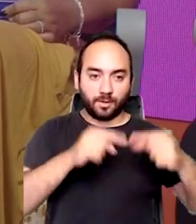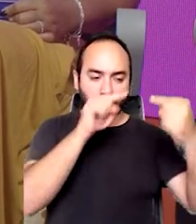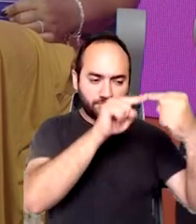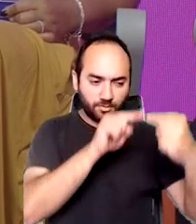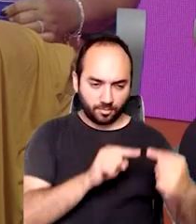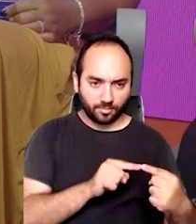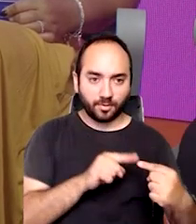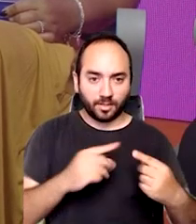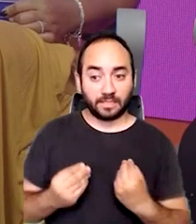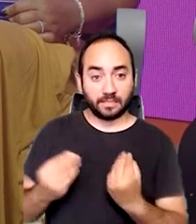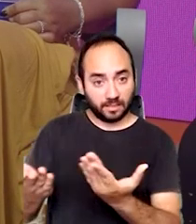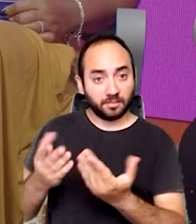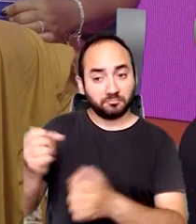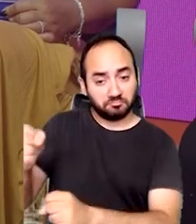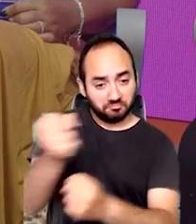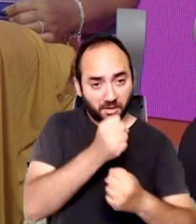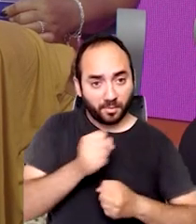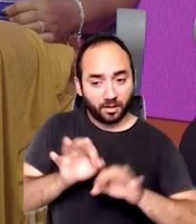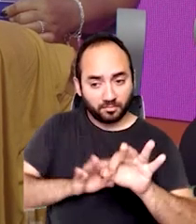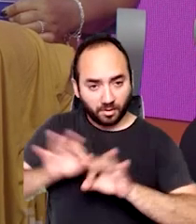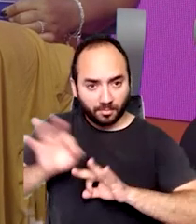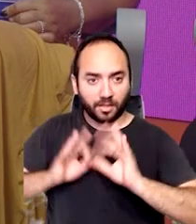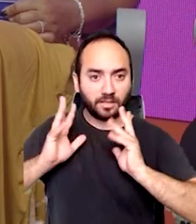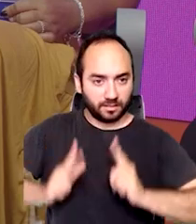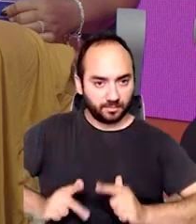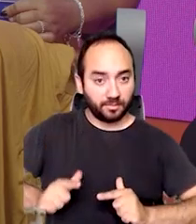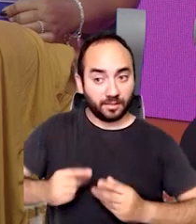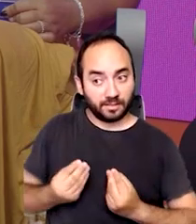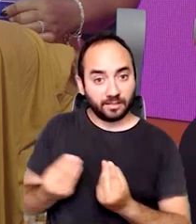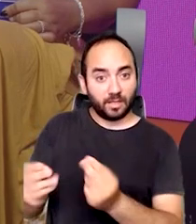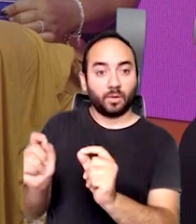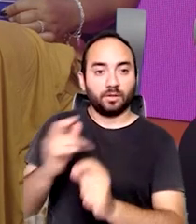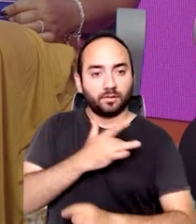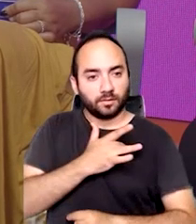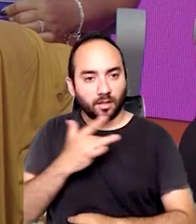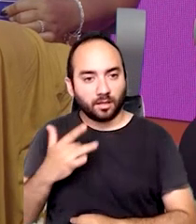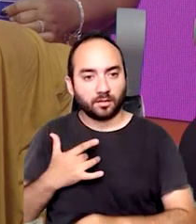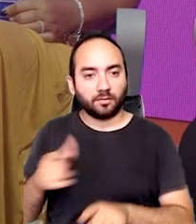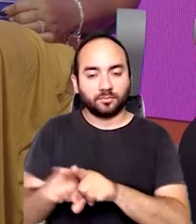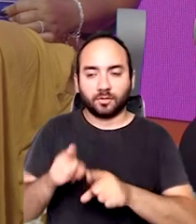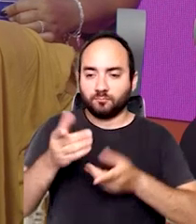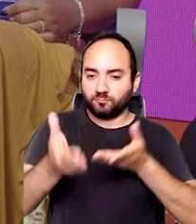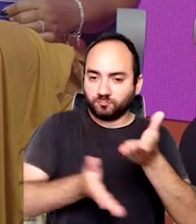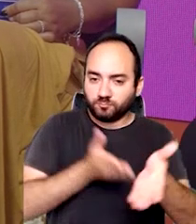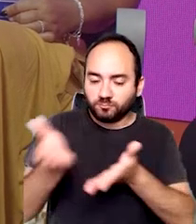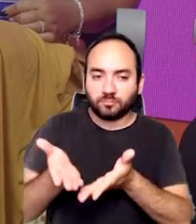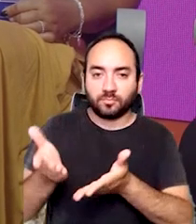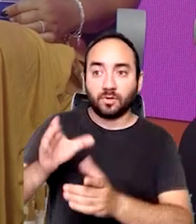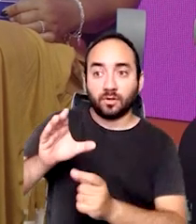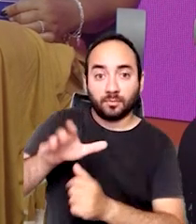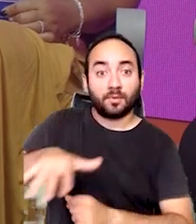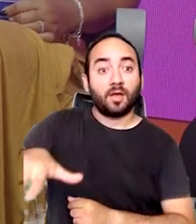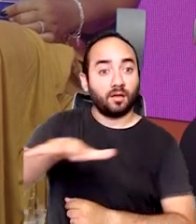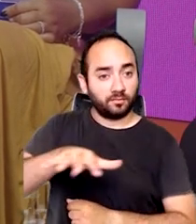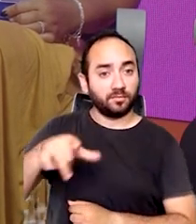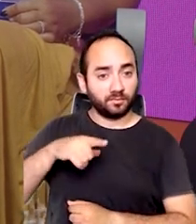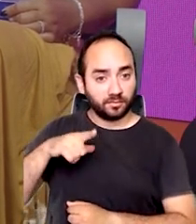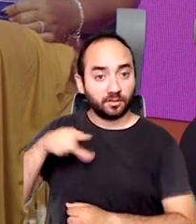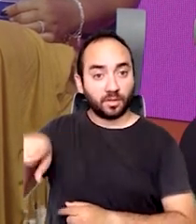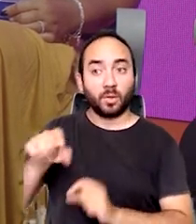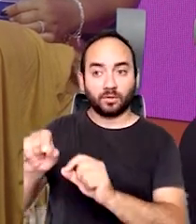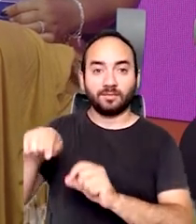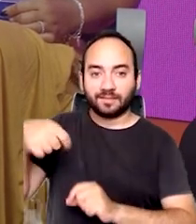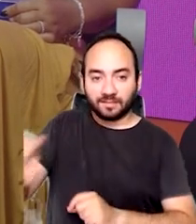é onde eu entrego faxina que é Onde eu consigo entregar saúde e bem-estar aos meus clientes